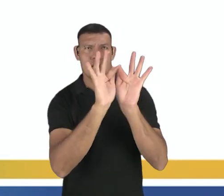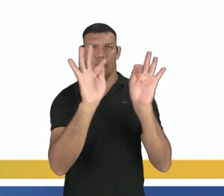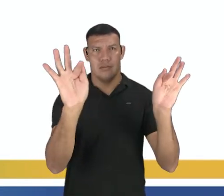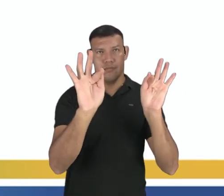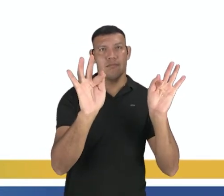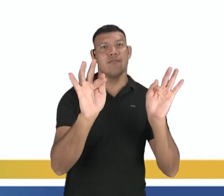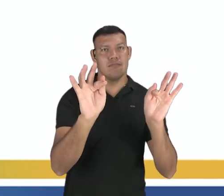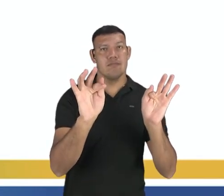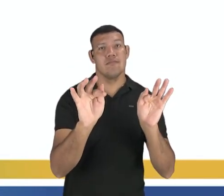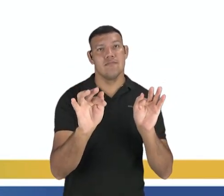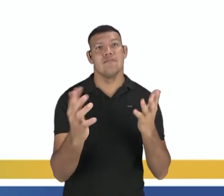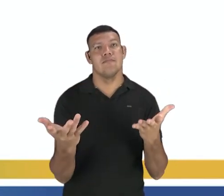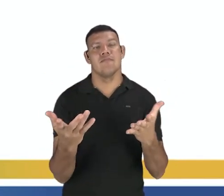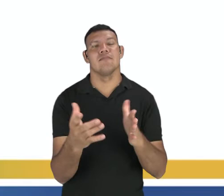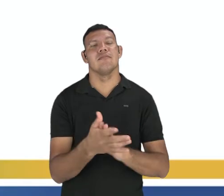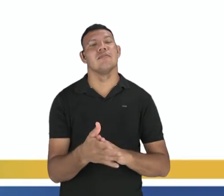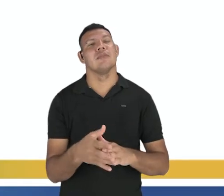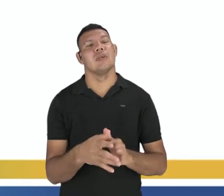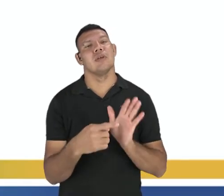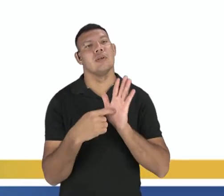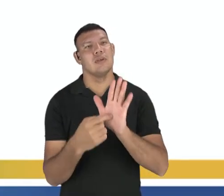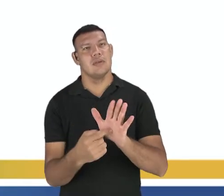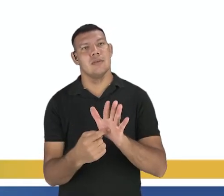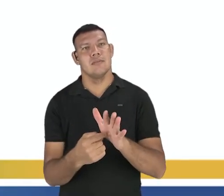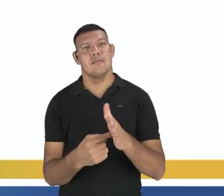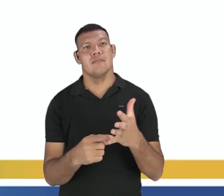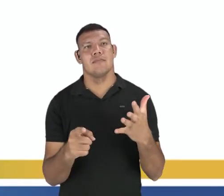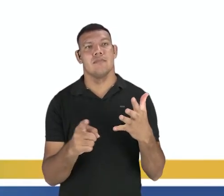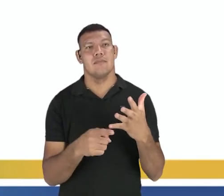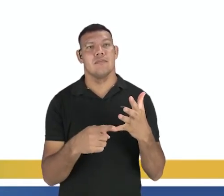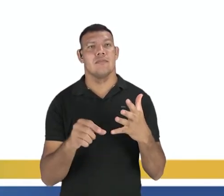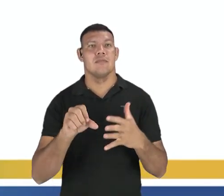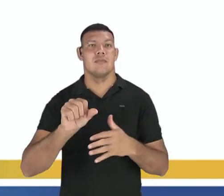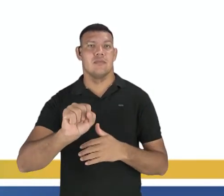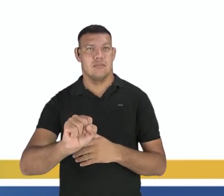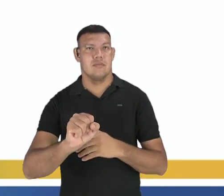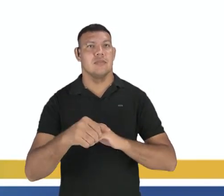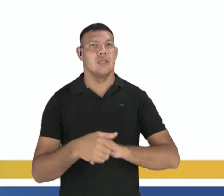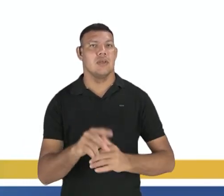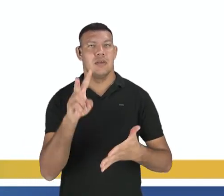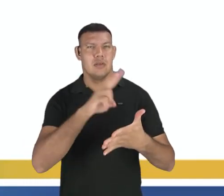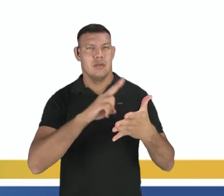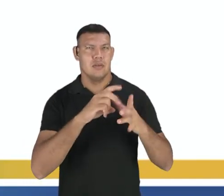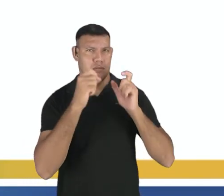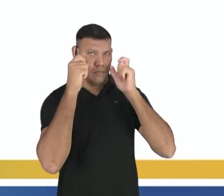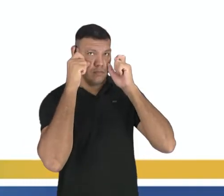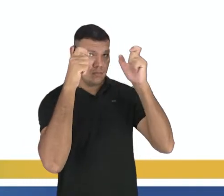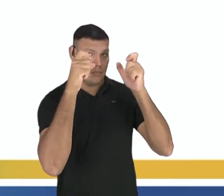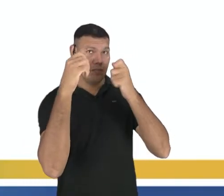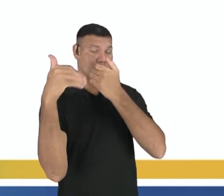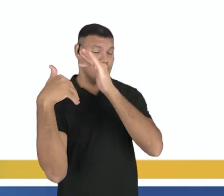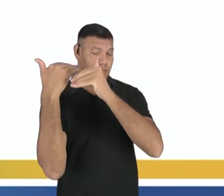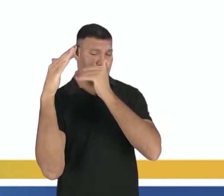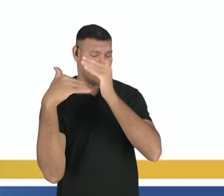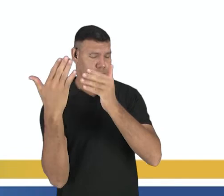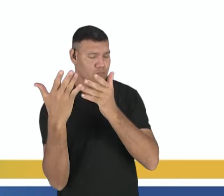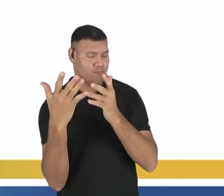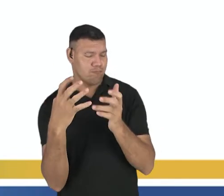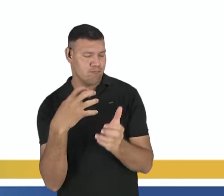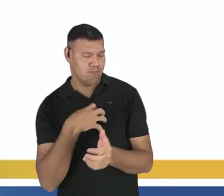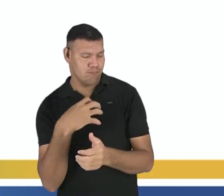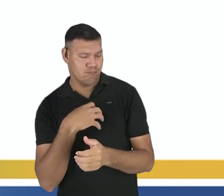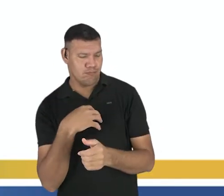lá também, tá bom? E leia com mais atenção para desenvolver o senso crítico, essa parte da leitura crítica, tá